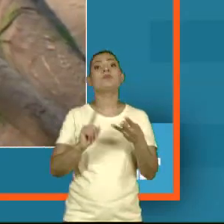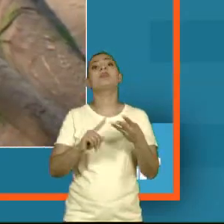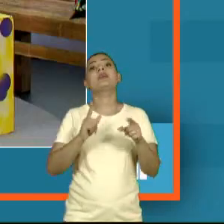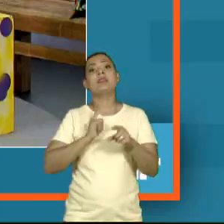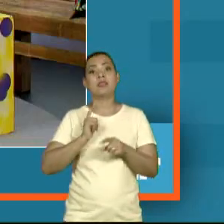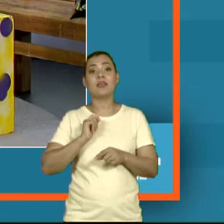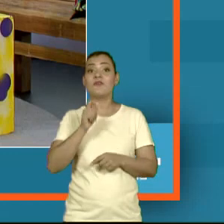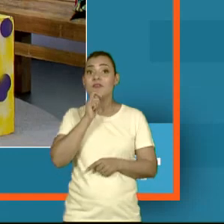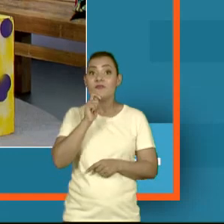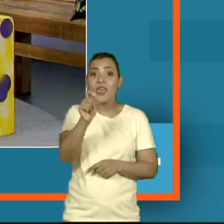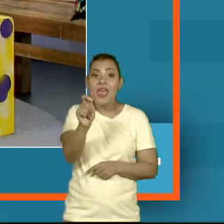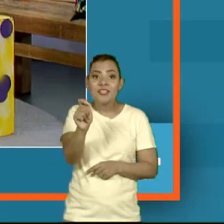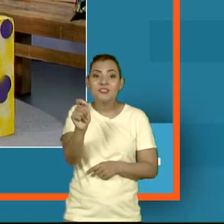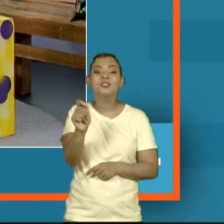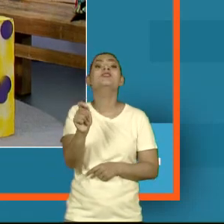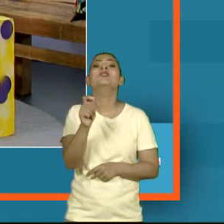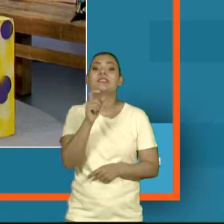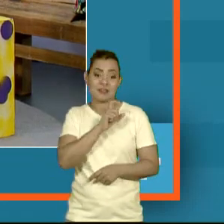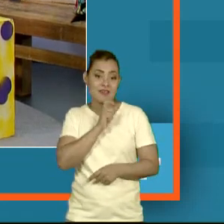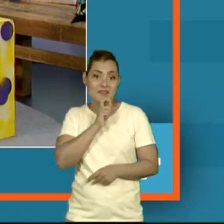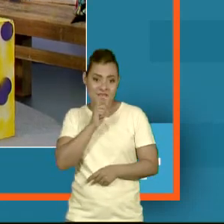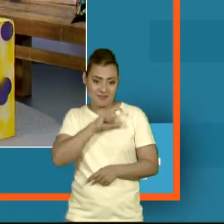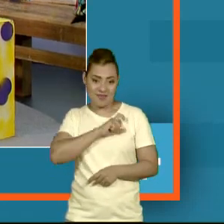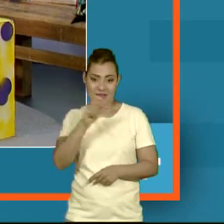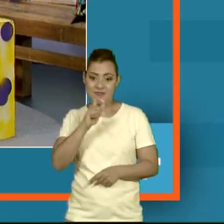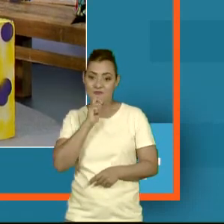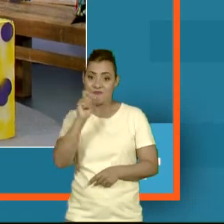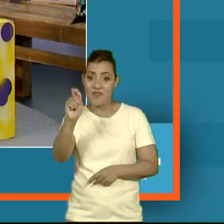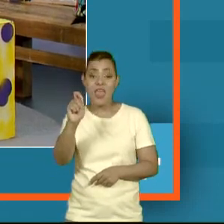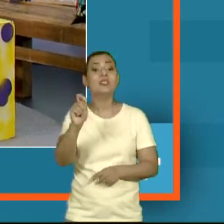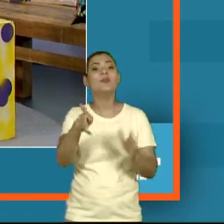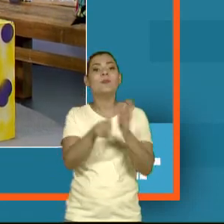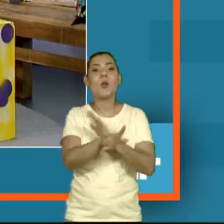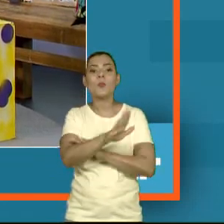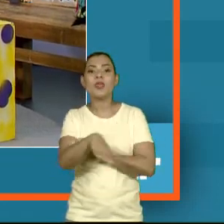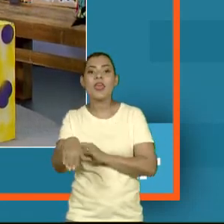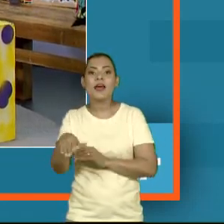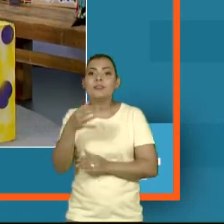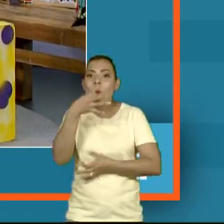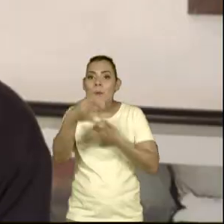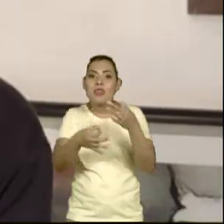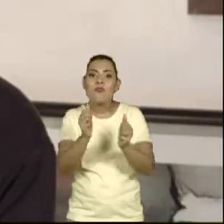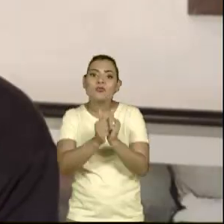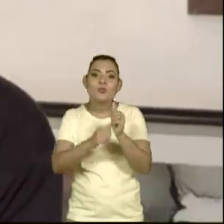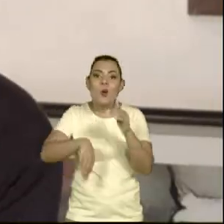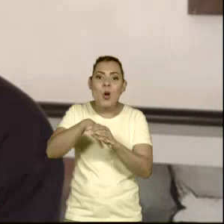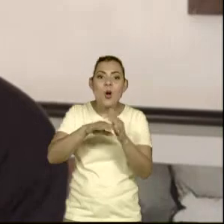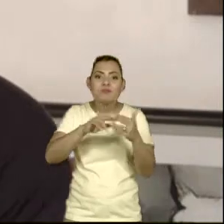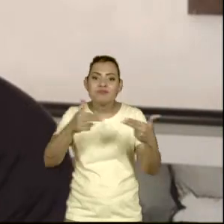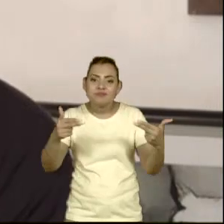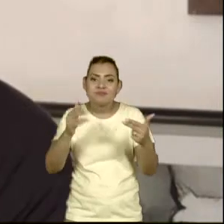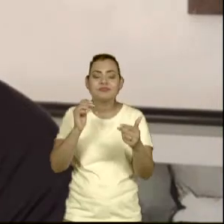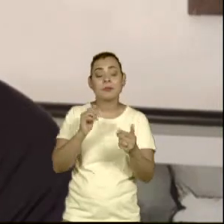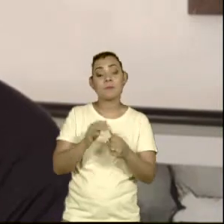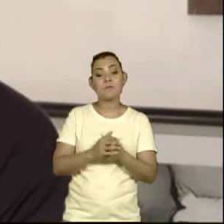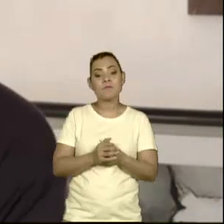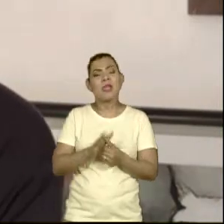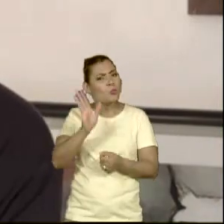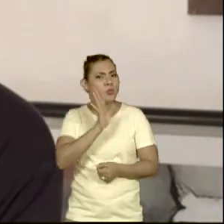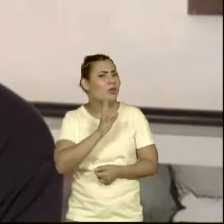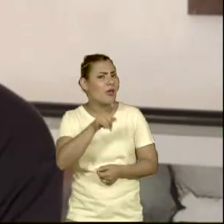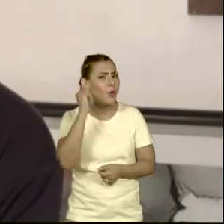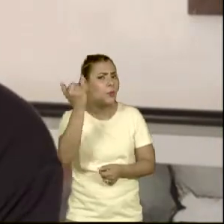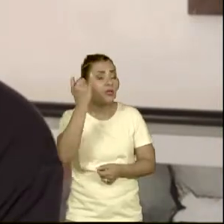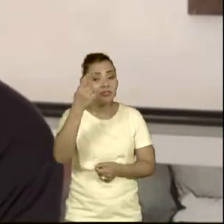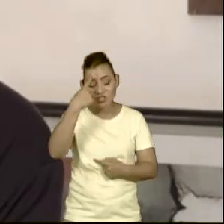Cartãozinho Verde, era um programa de debate esportivo visto pelos olhos de crianças. Eu acho muito legal e muito importante a gente